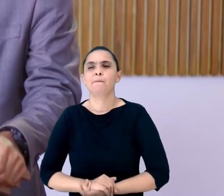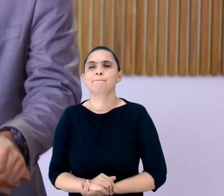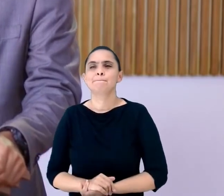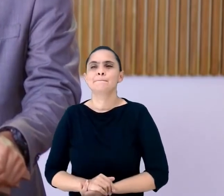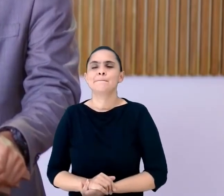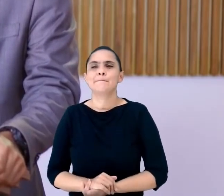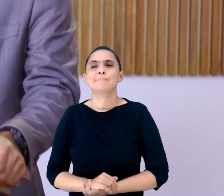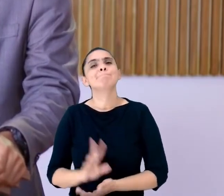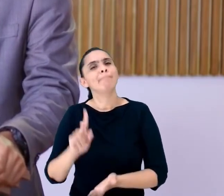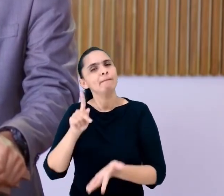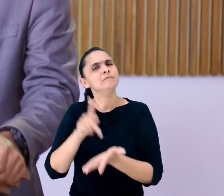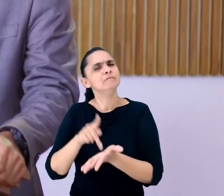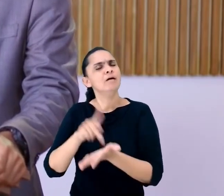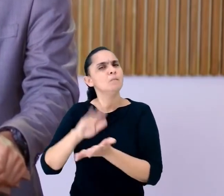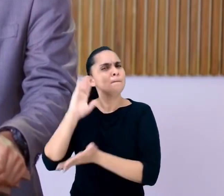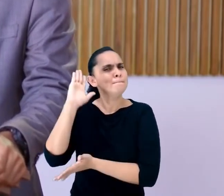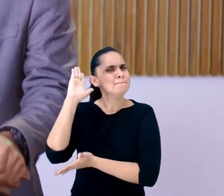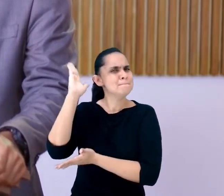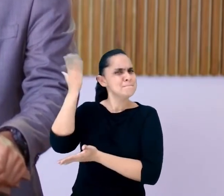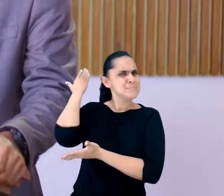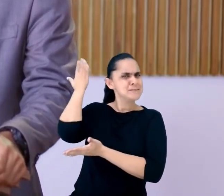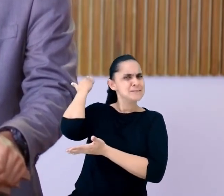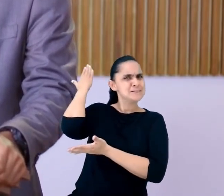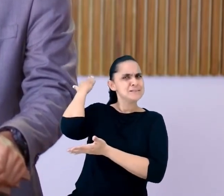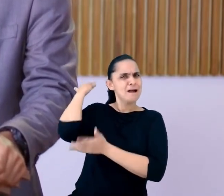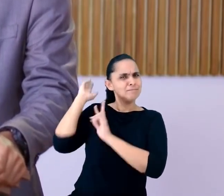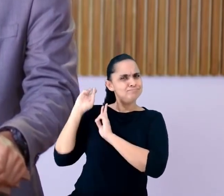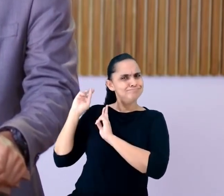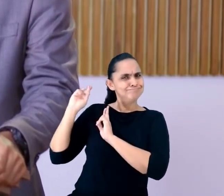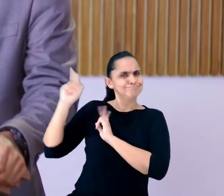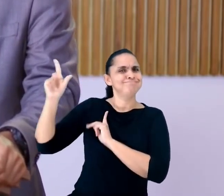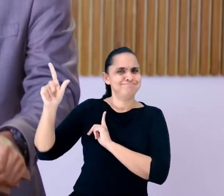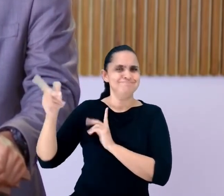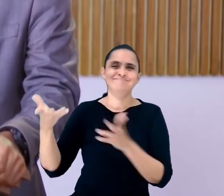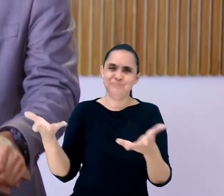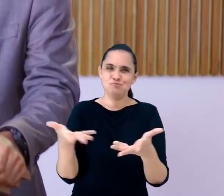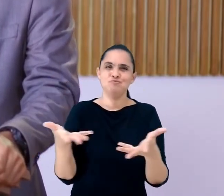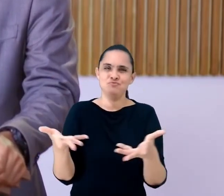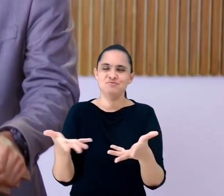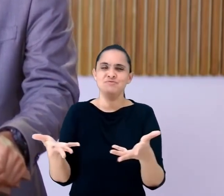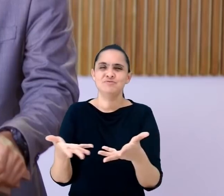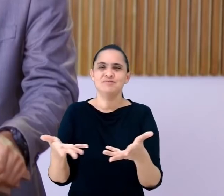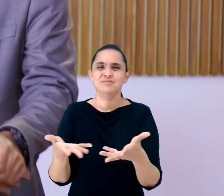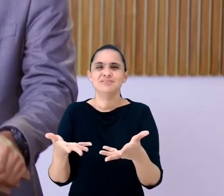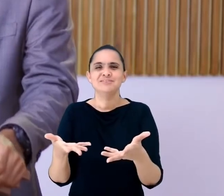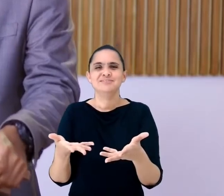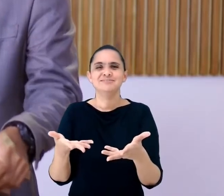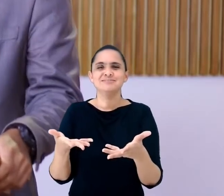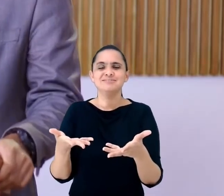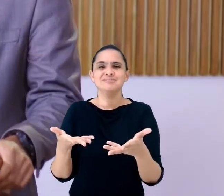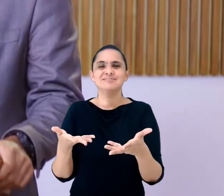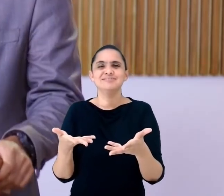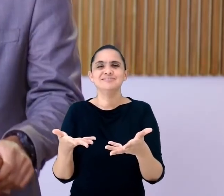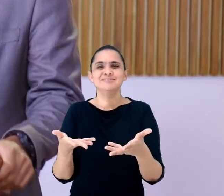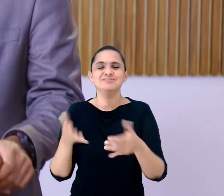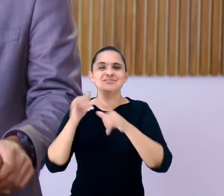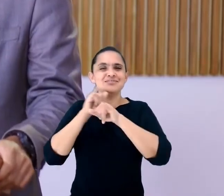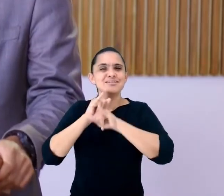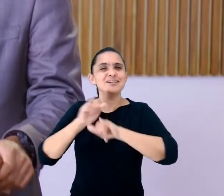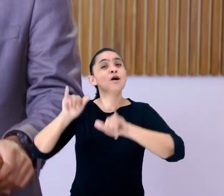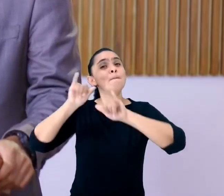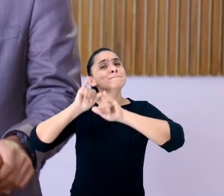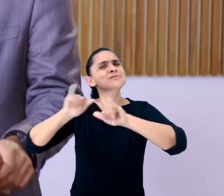no passado, diferente de hoje, né? As mensagens eram